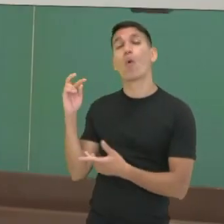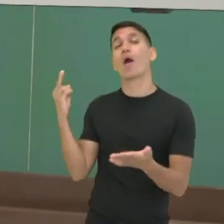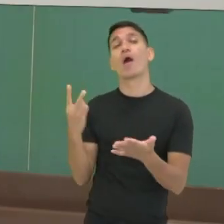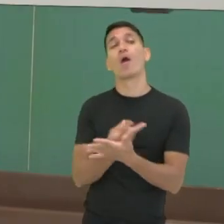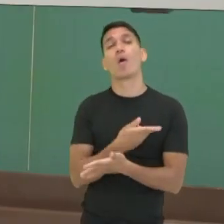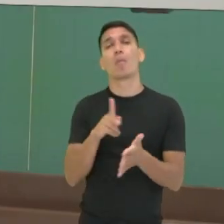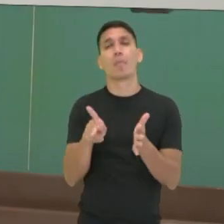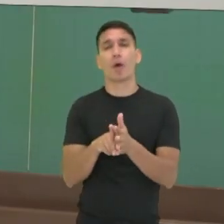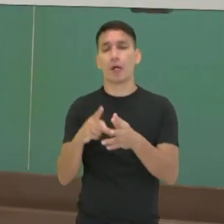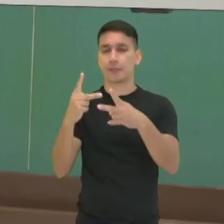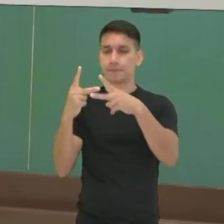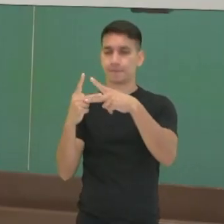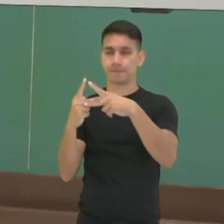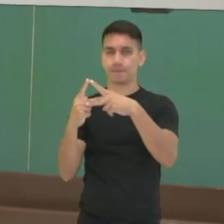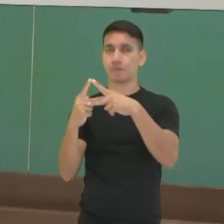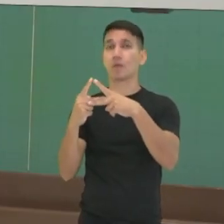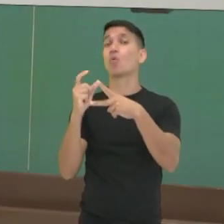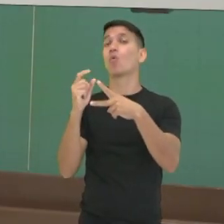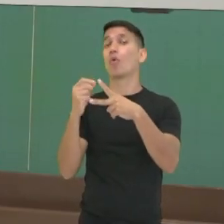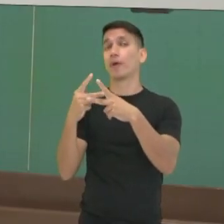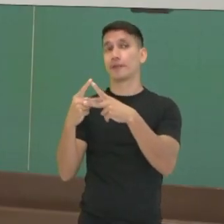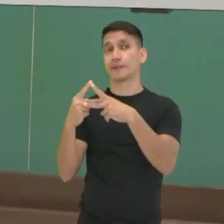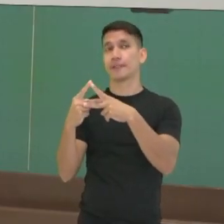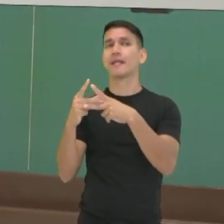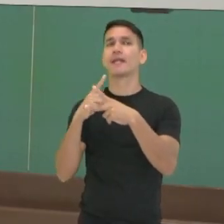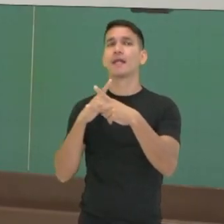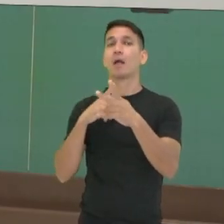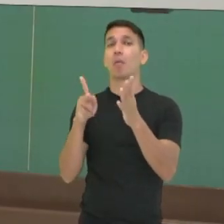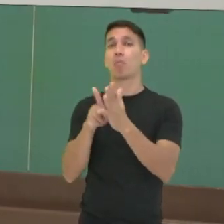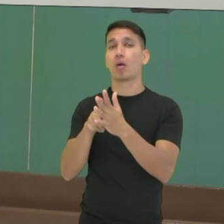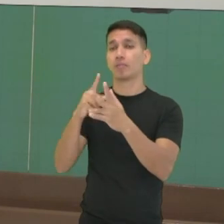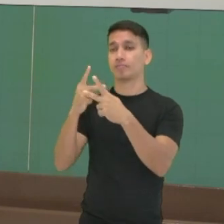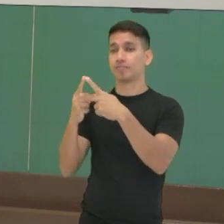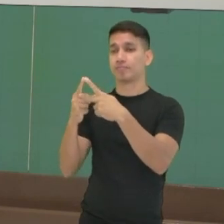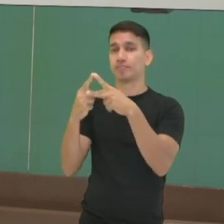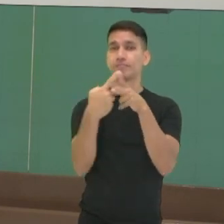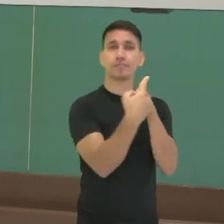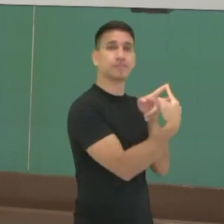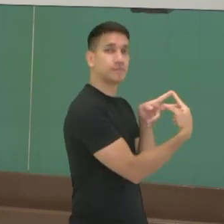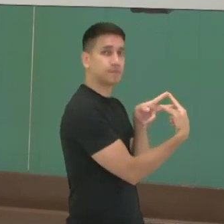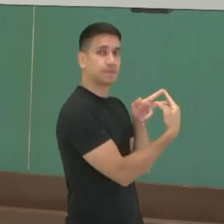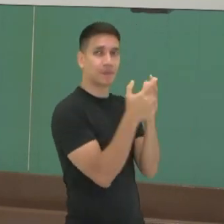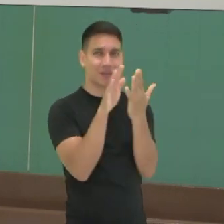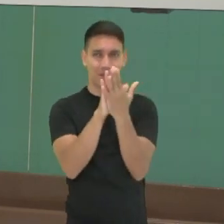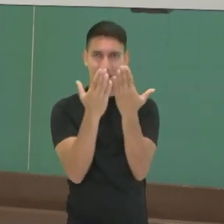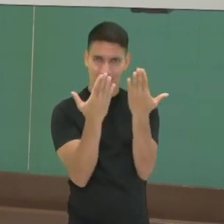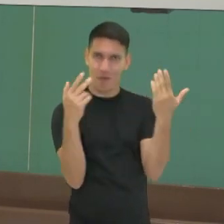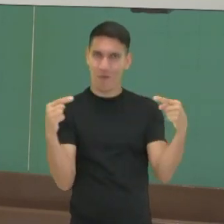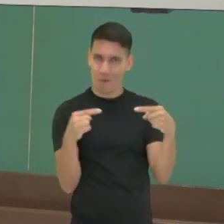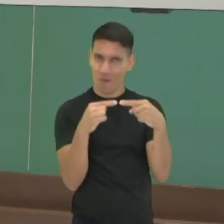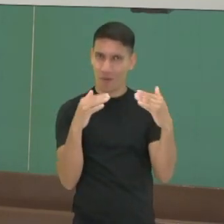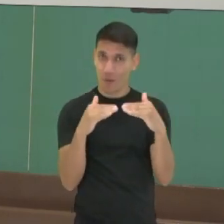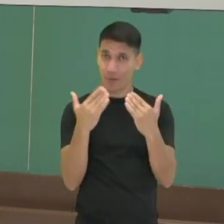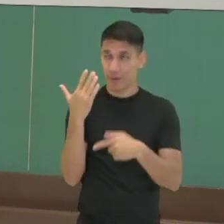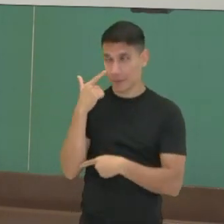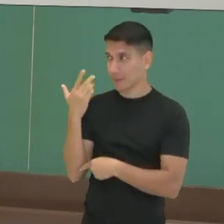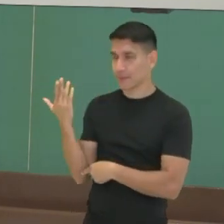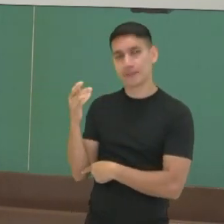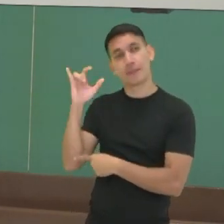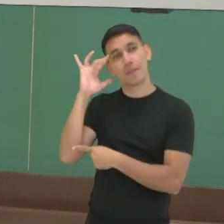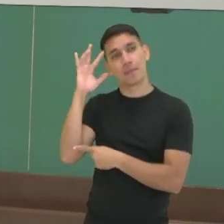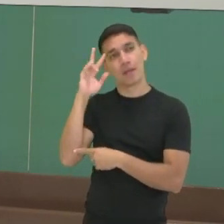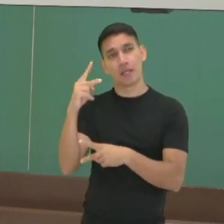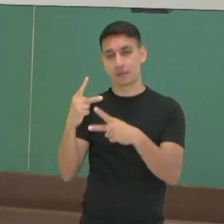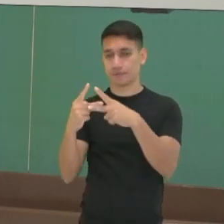meu triângulo, gente? Ele teve uma reflexão. Concordam? Se a gente pensar em triângulo, temos aqui